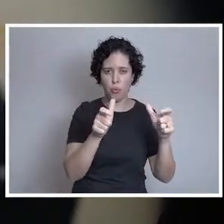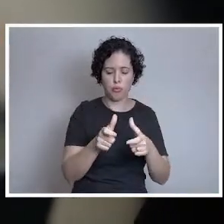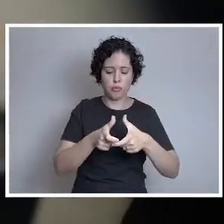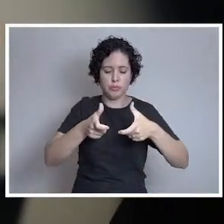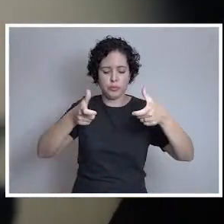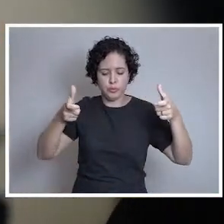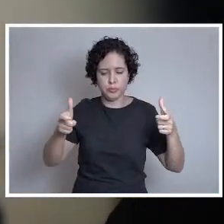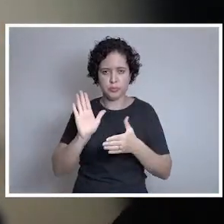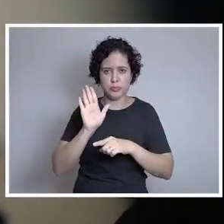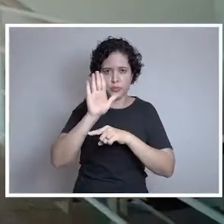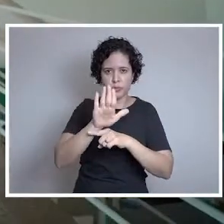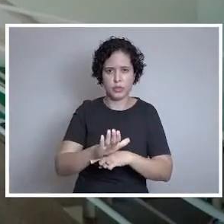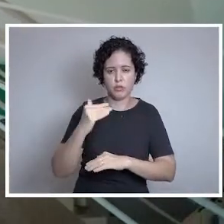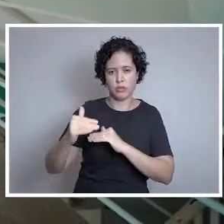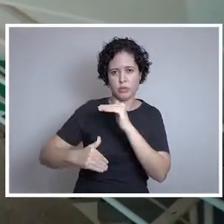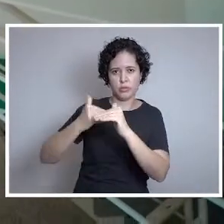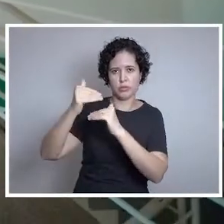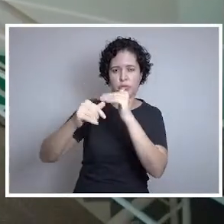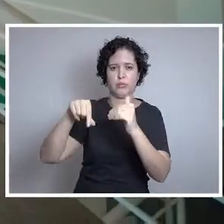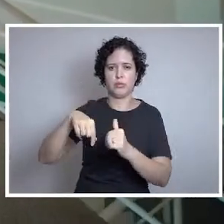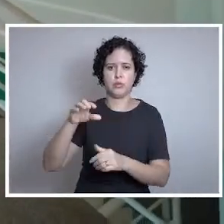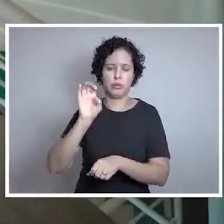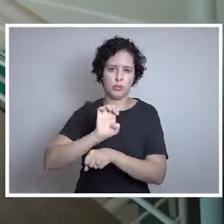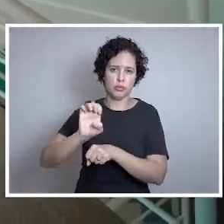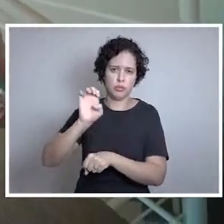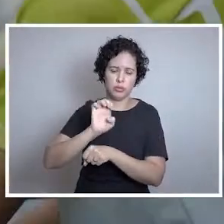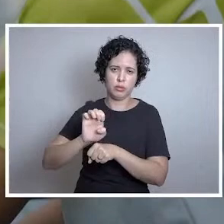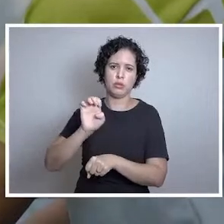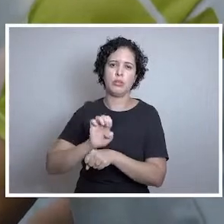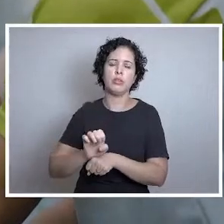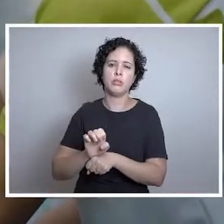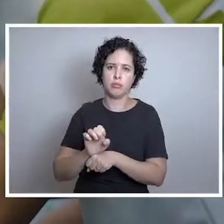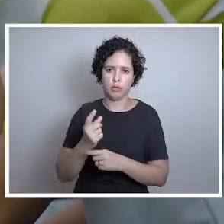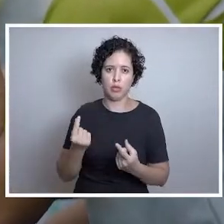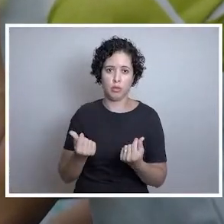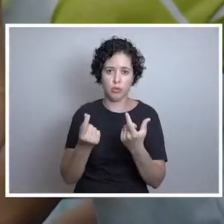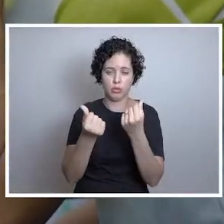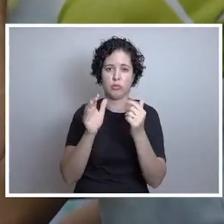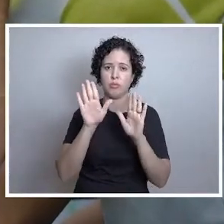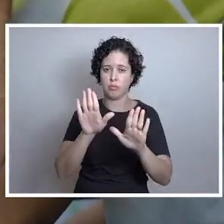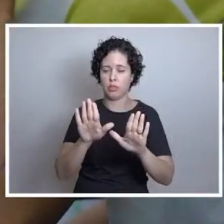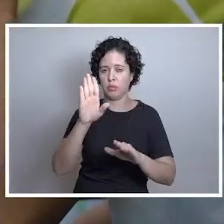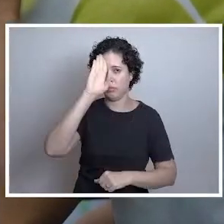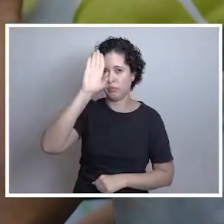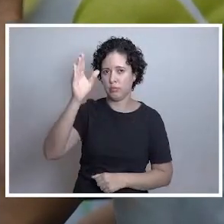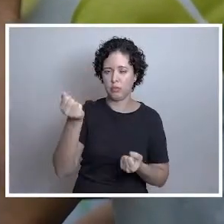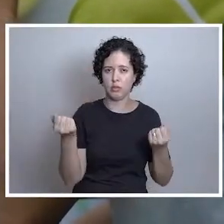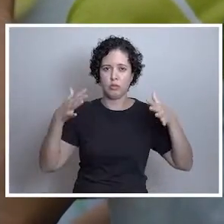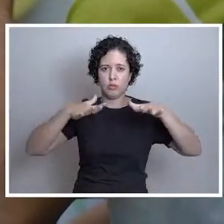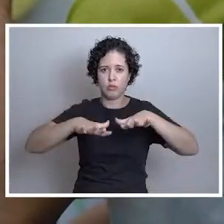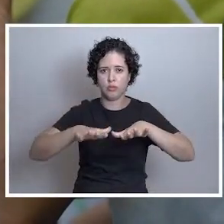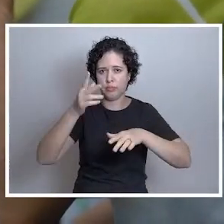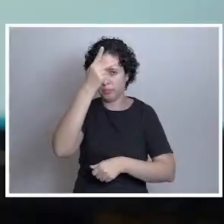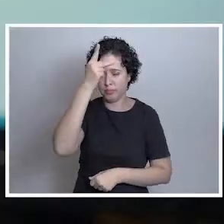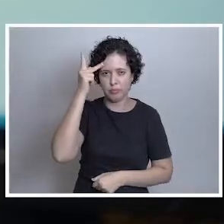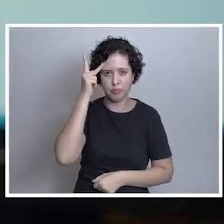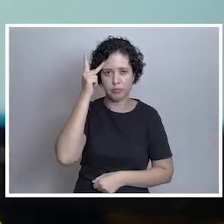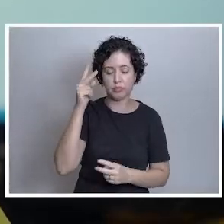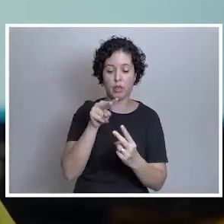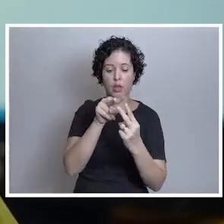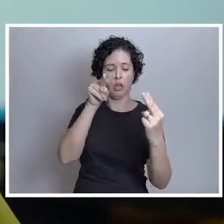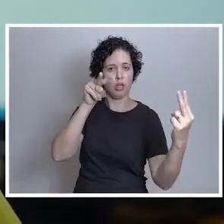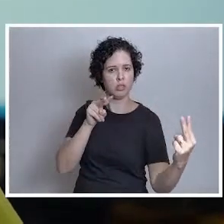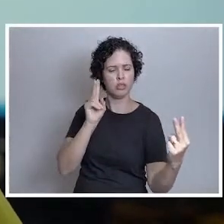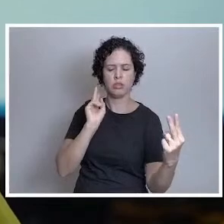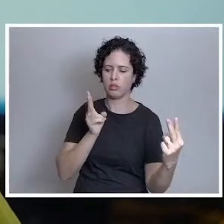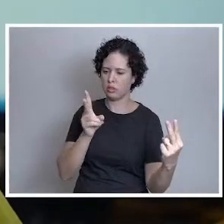possamos contribuir para o desenvolvimento do nosso Estado, desenvolvimento econômico, mas, acima de tudo, com a inclusão de pessoas. A EAD